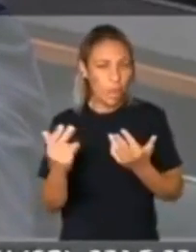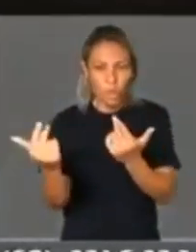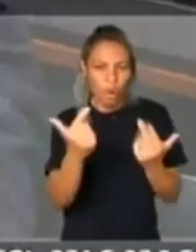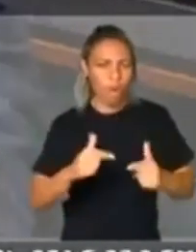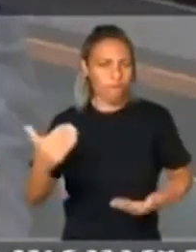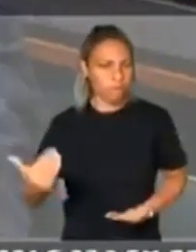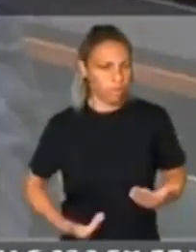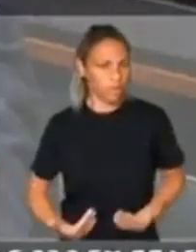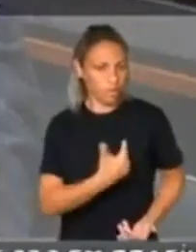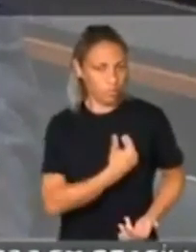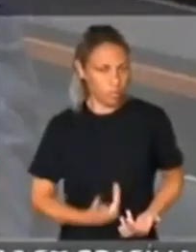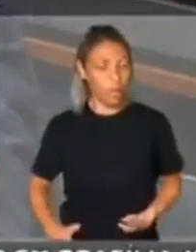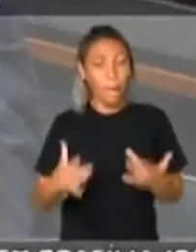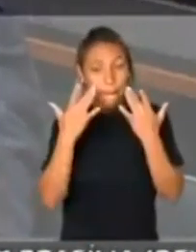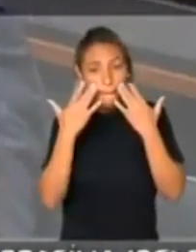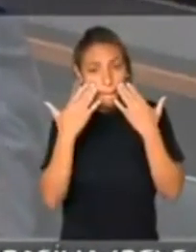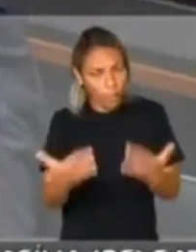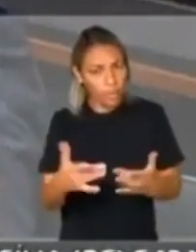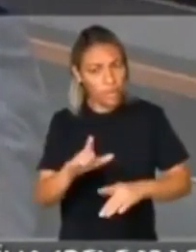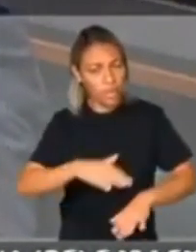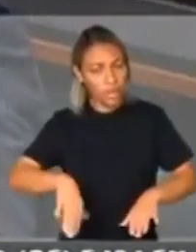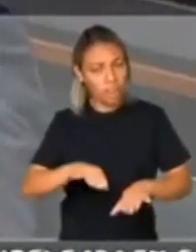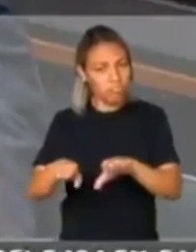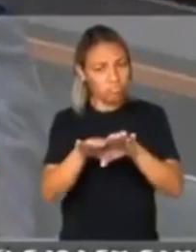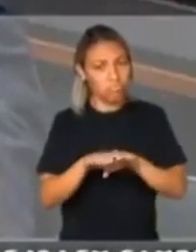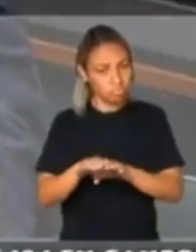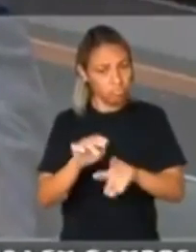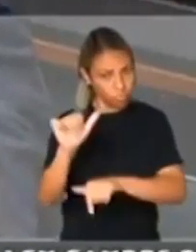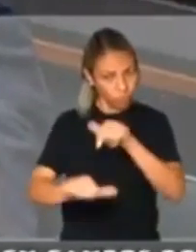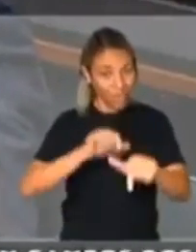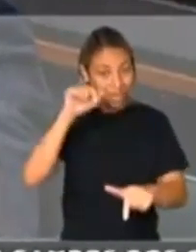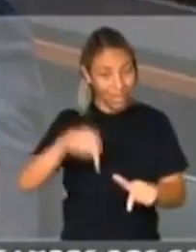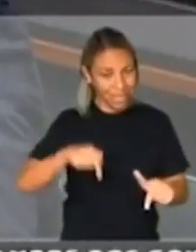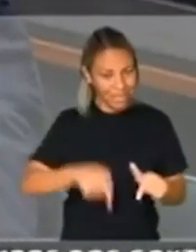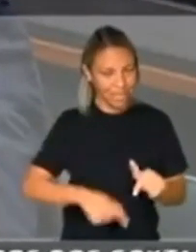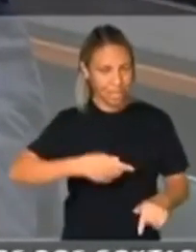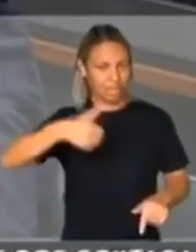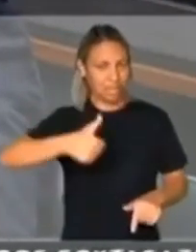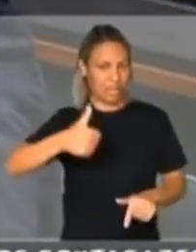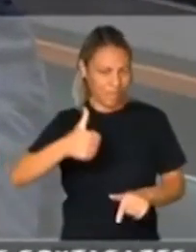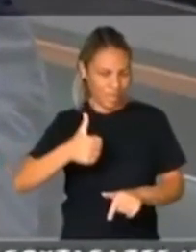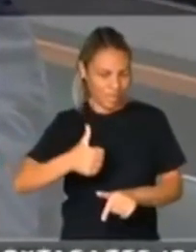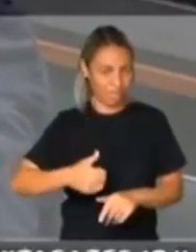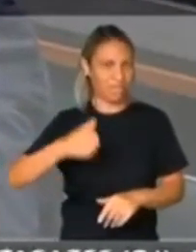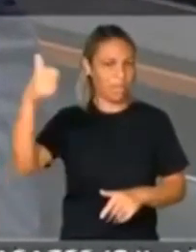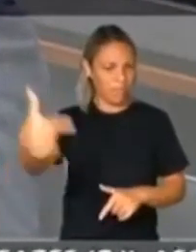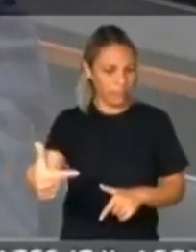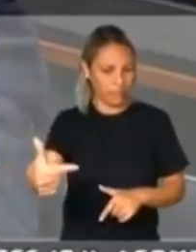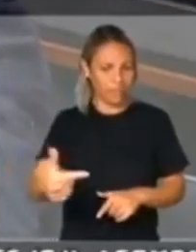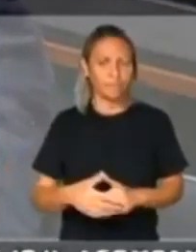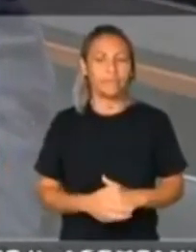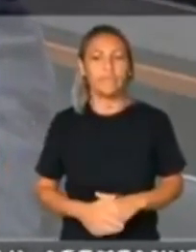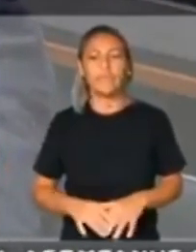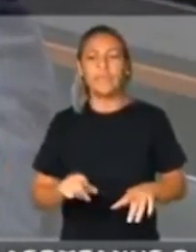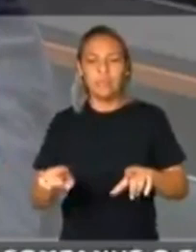servidores públicos, para nós demonstrarmos que a reforma começa pelo parlamento, o exemplo começa pelo parlamento.